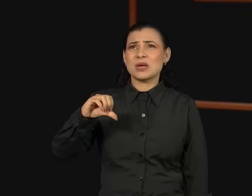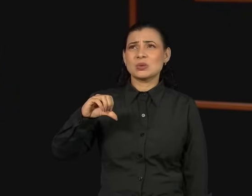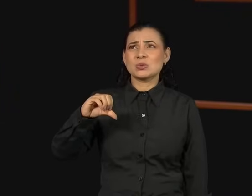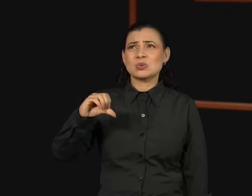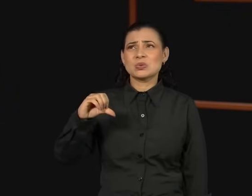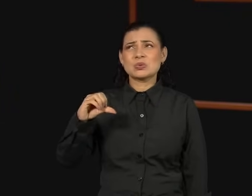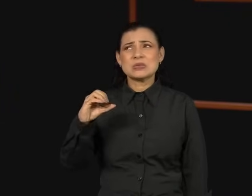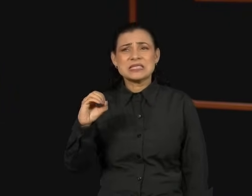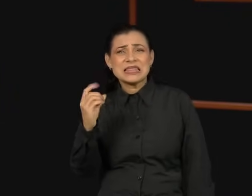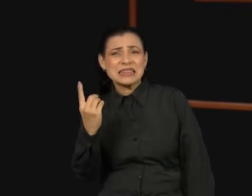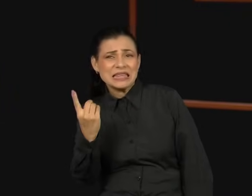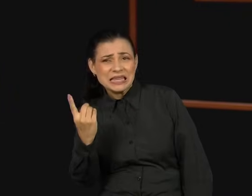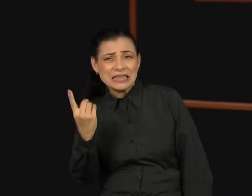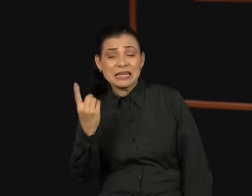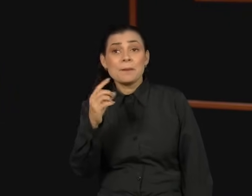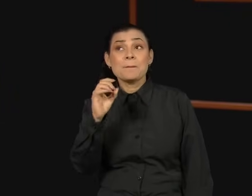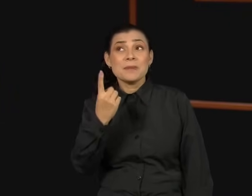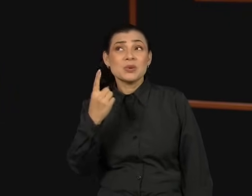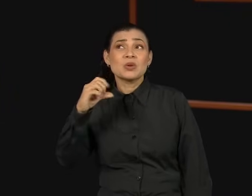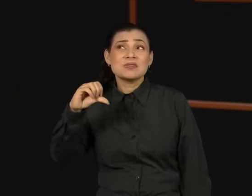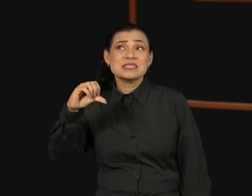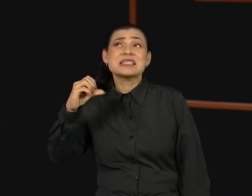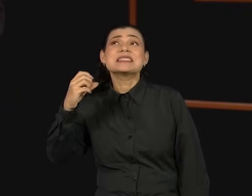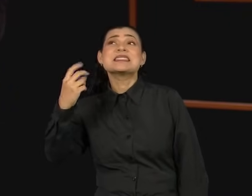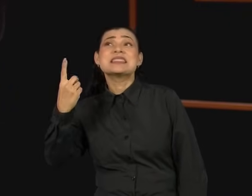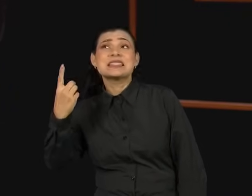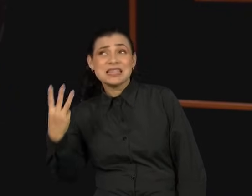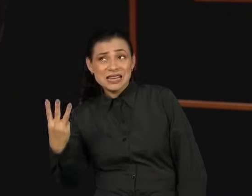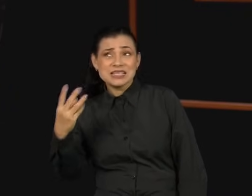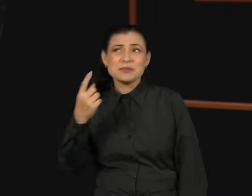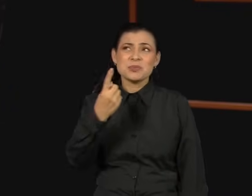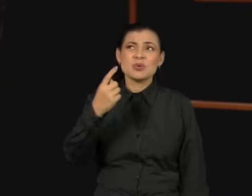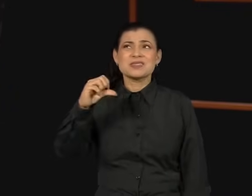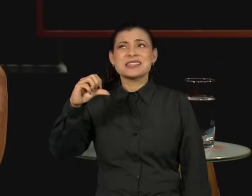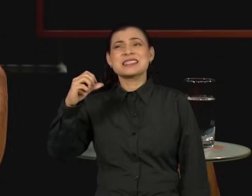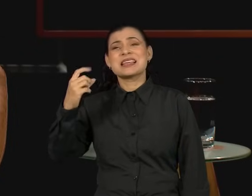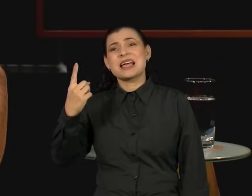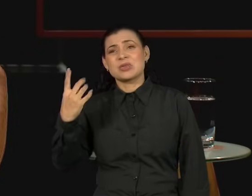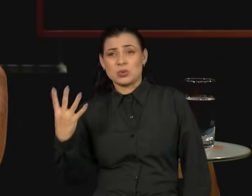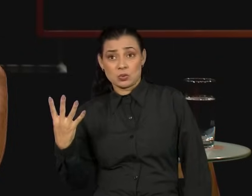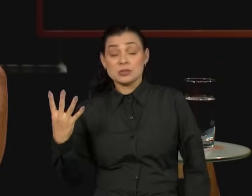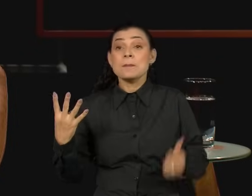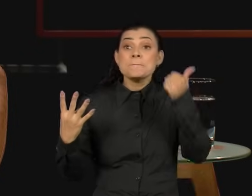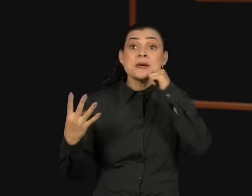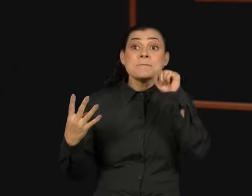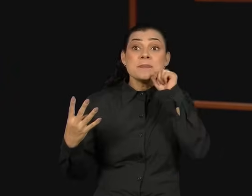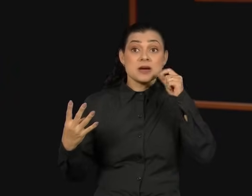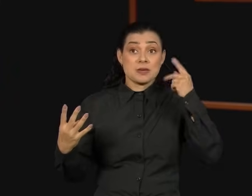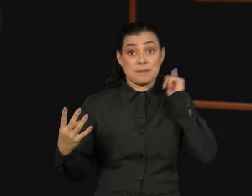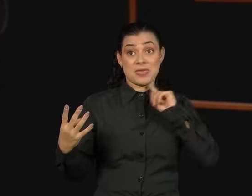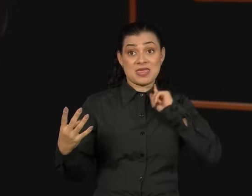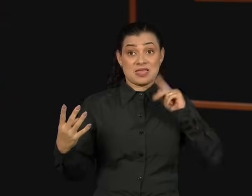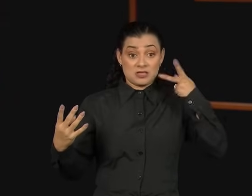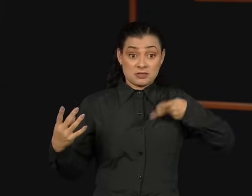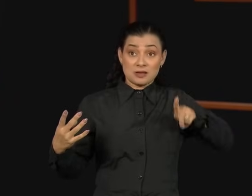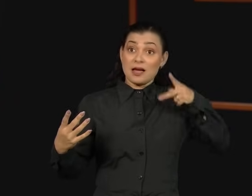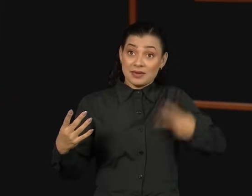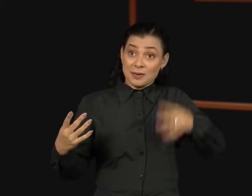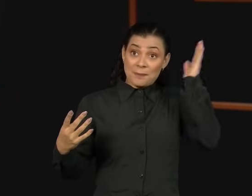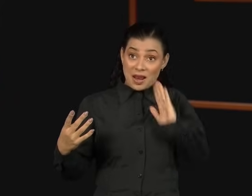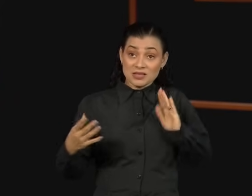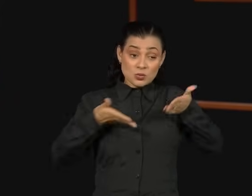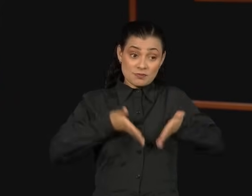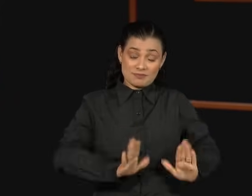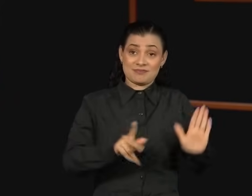1913, 14, né? E minha mãe mineira. Isso é super importante, quer dizer, ela é bem